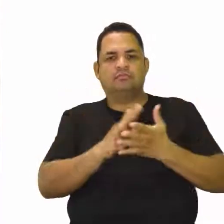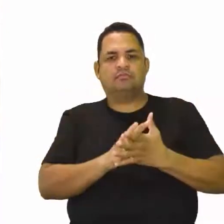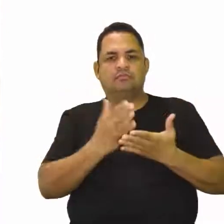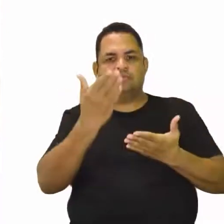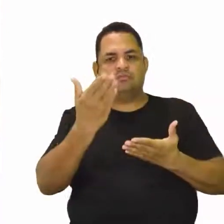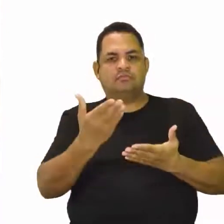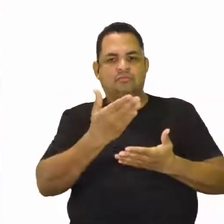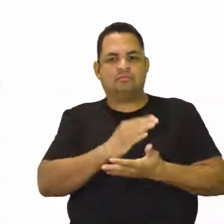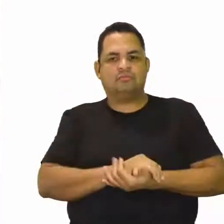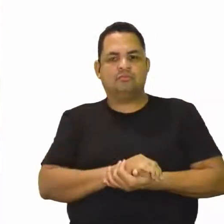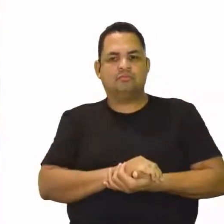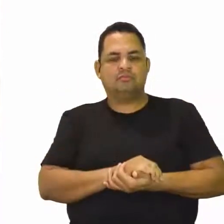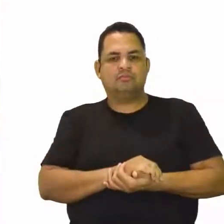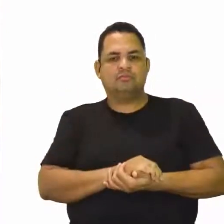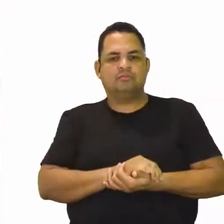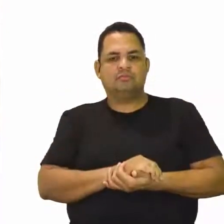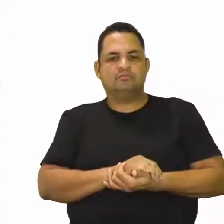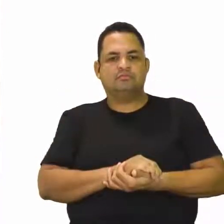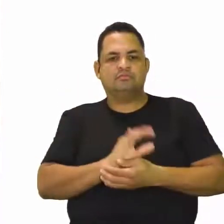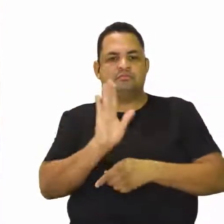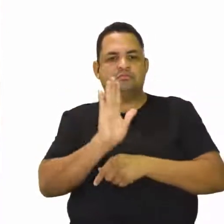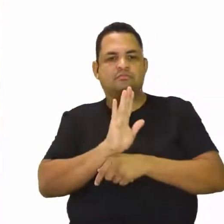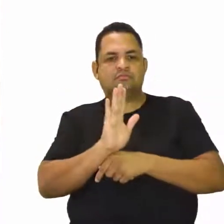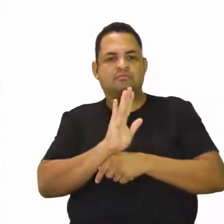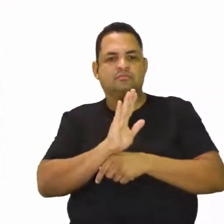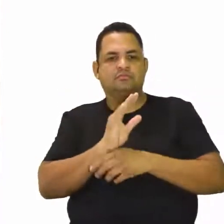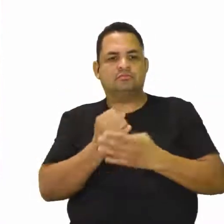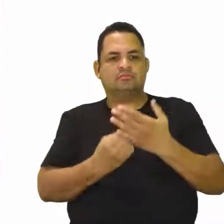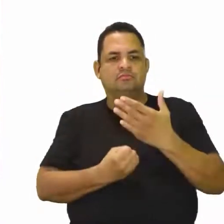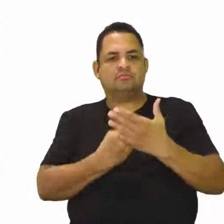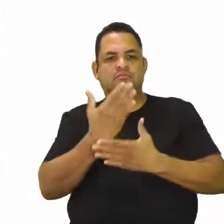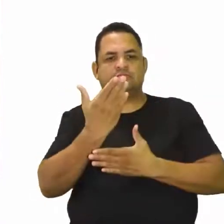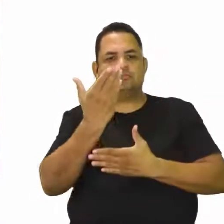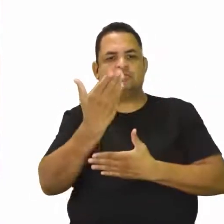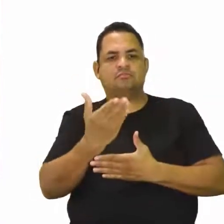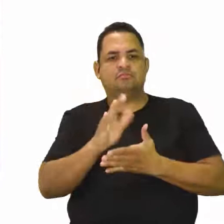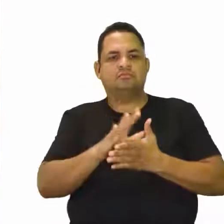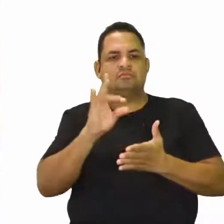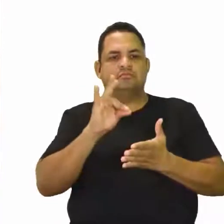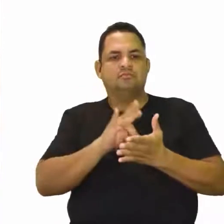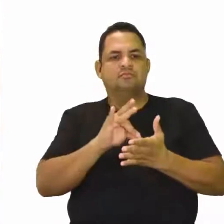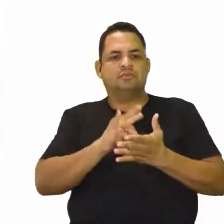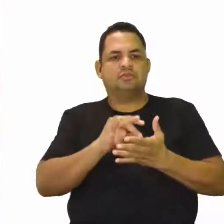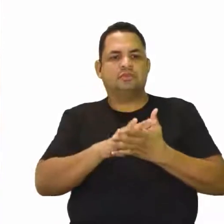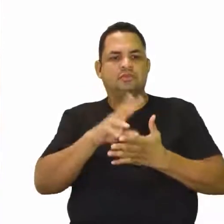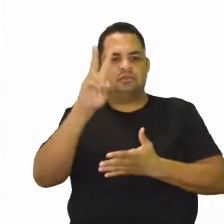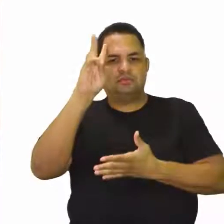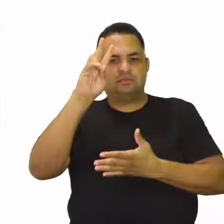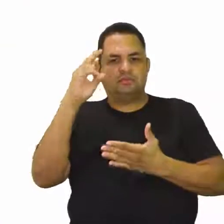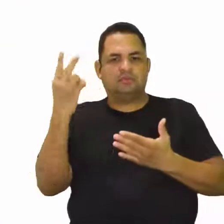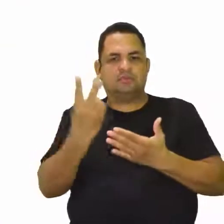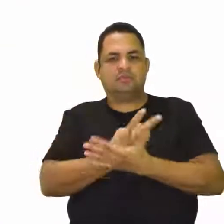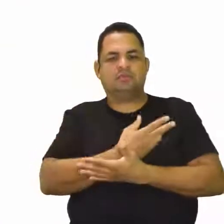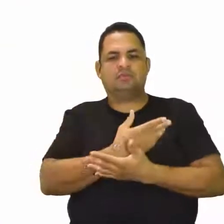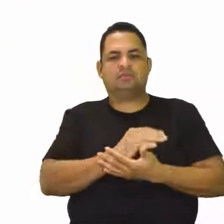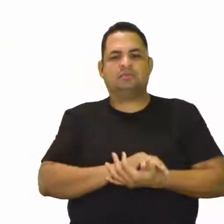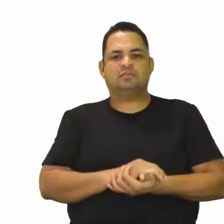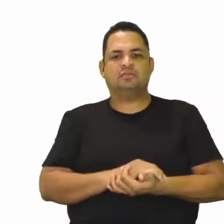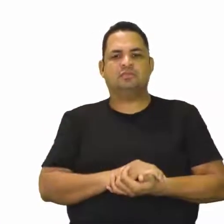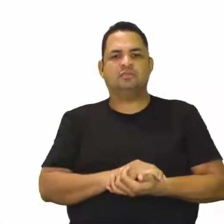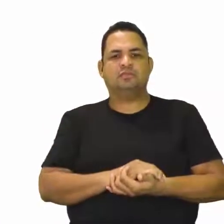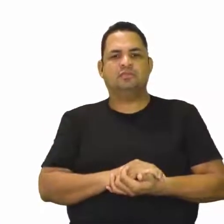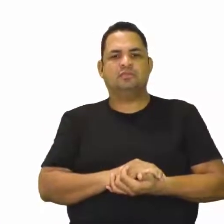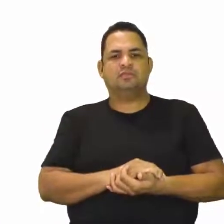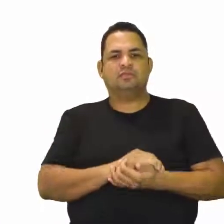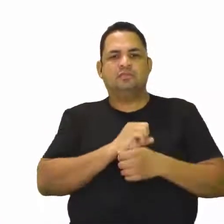filme acaba se originando desse fato histórico que aconteceu, tá? Olha lá.